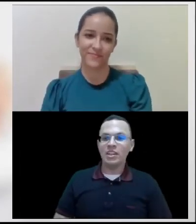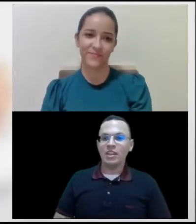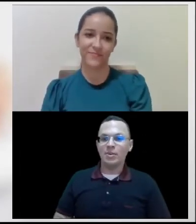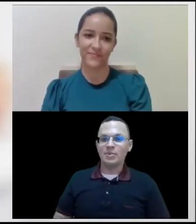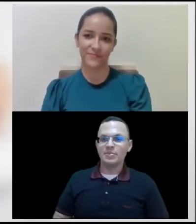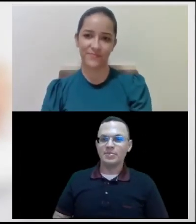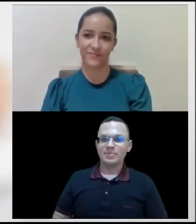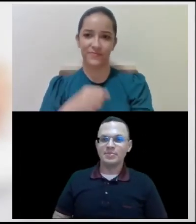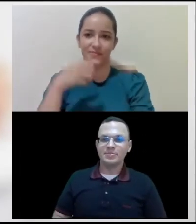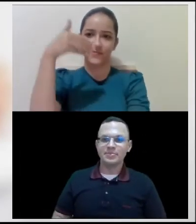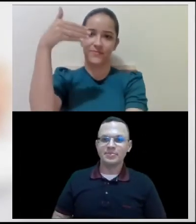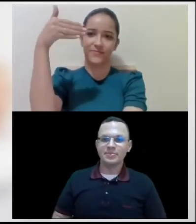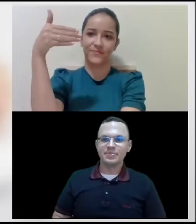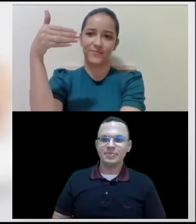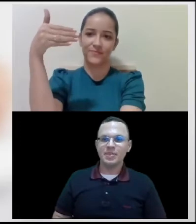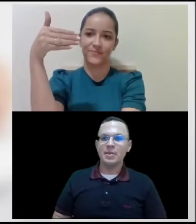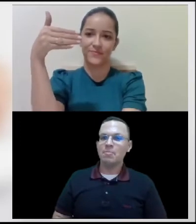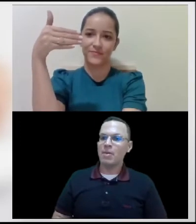Hotel,